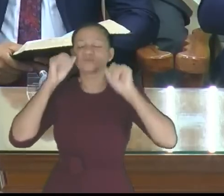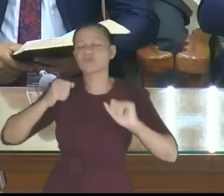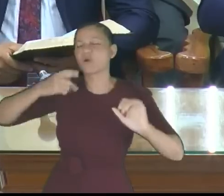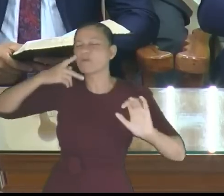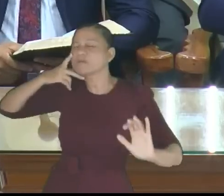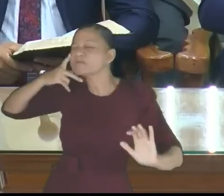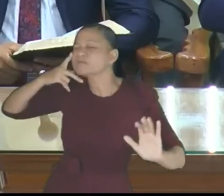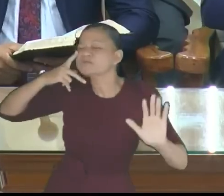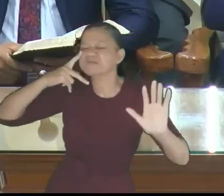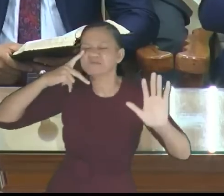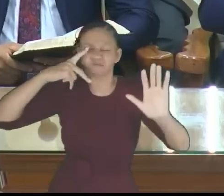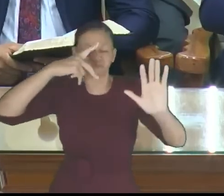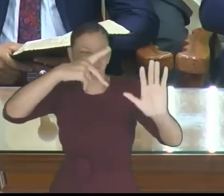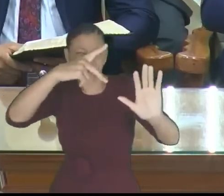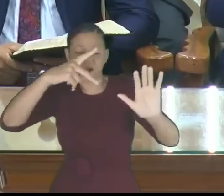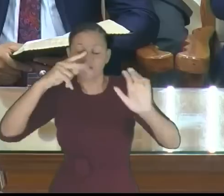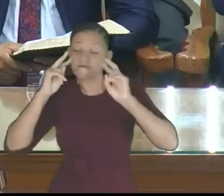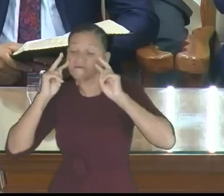deserto,